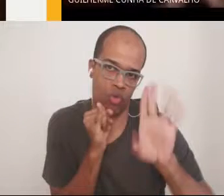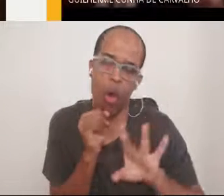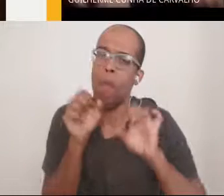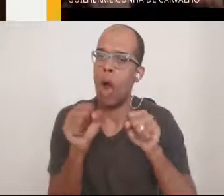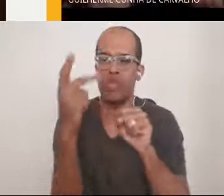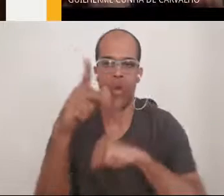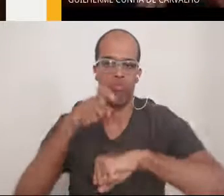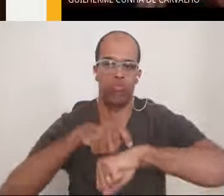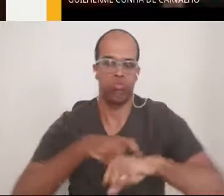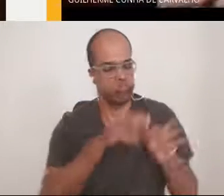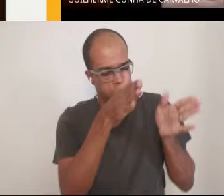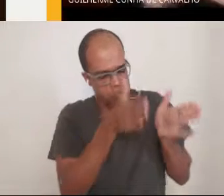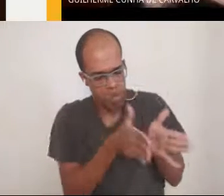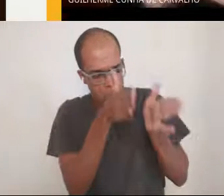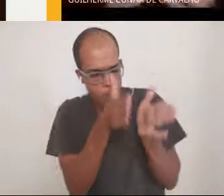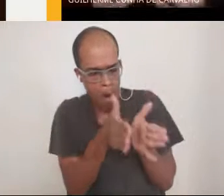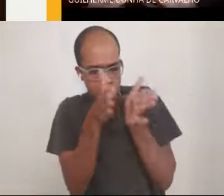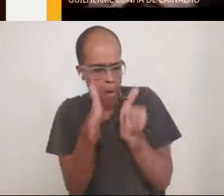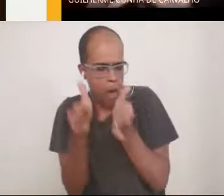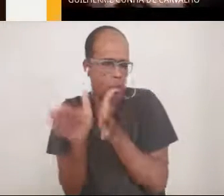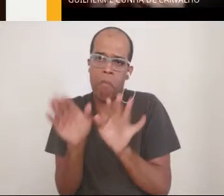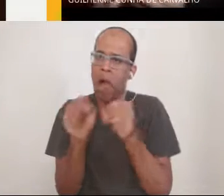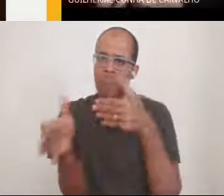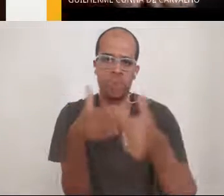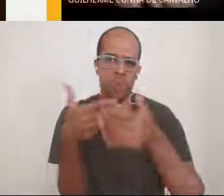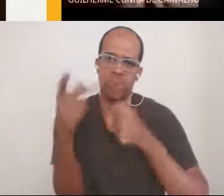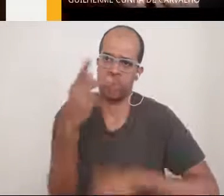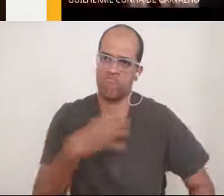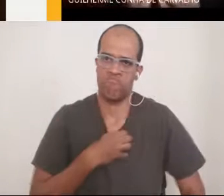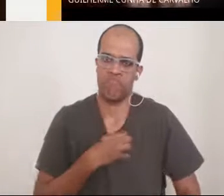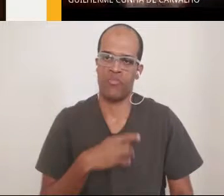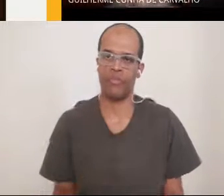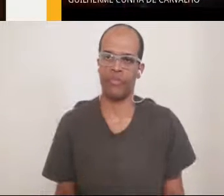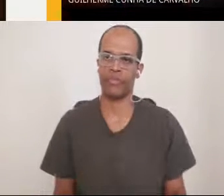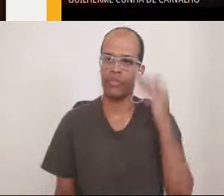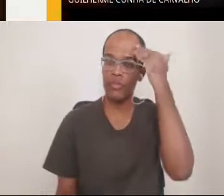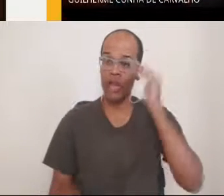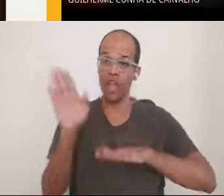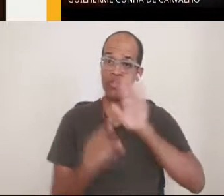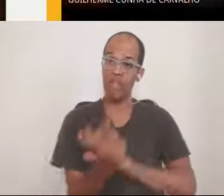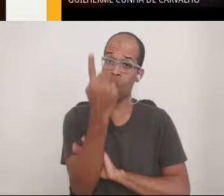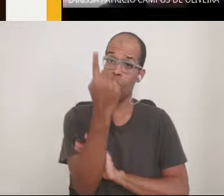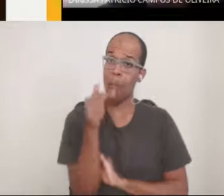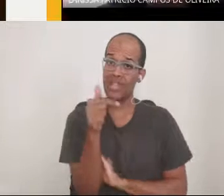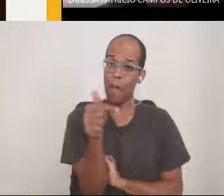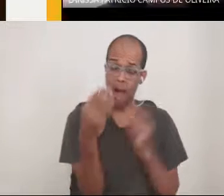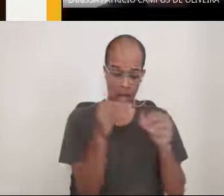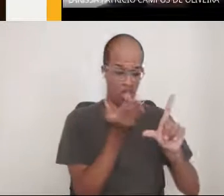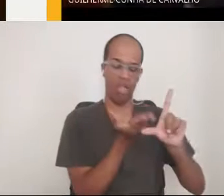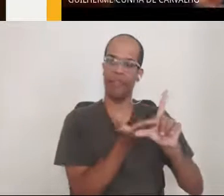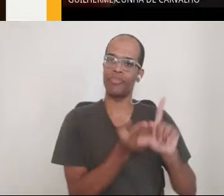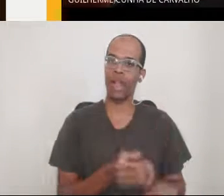quiser o jeito que você vai fazer as atividades. Normalmente, os professores dão o quê? Uma semana para fazer. Então, se